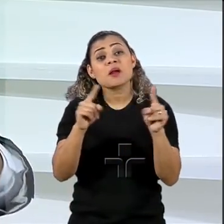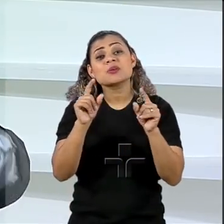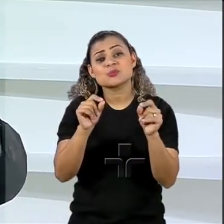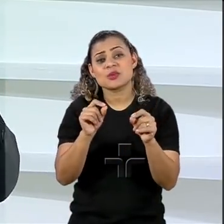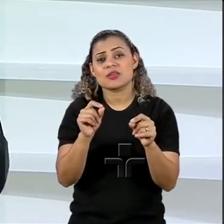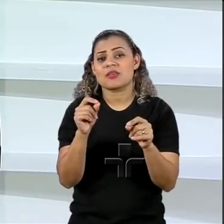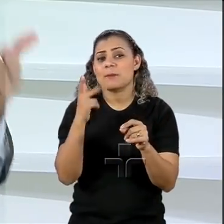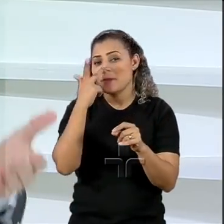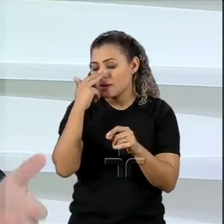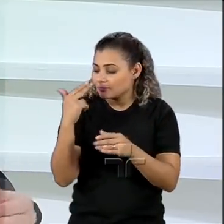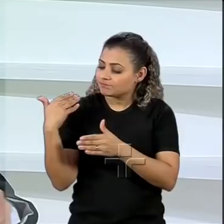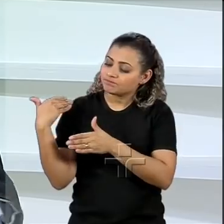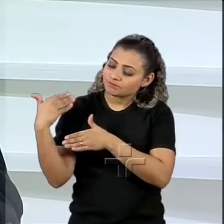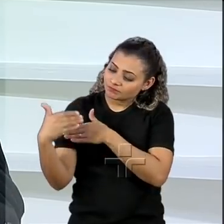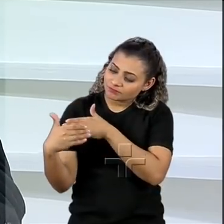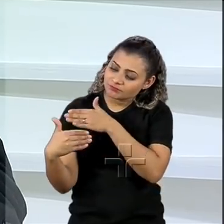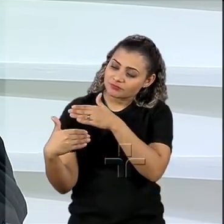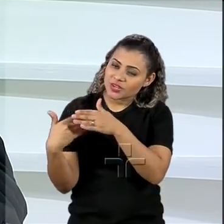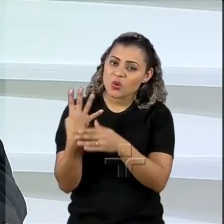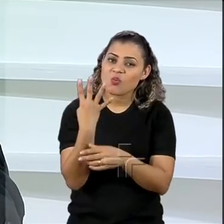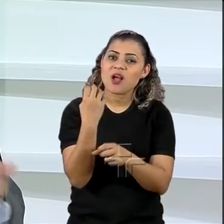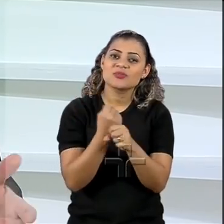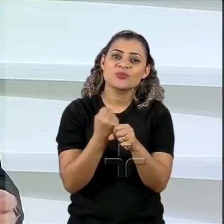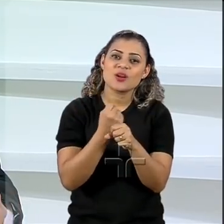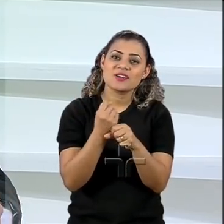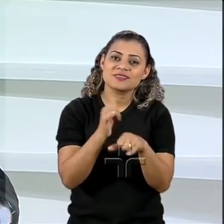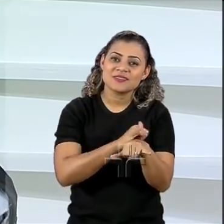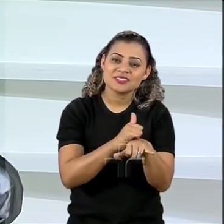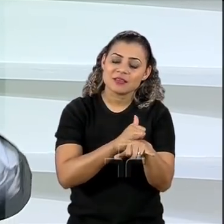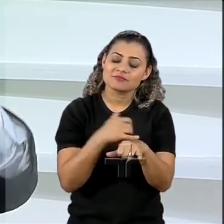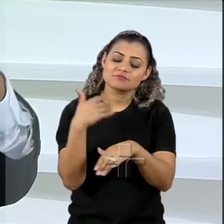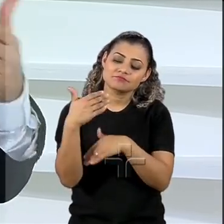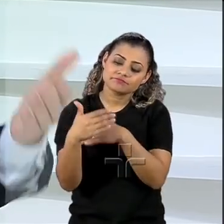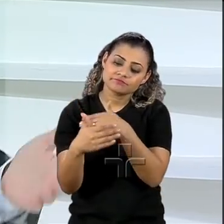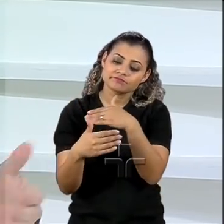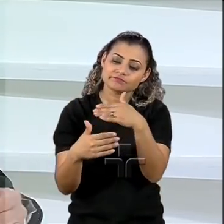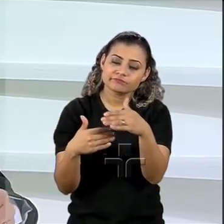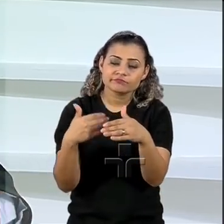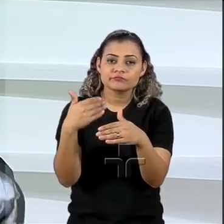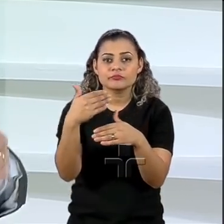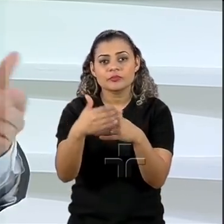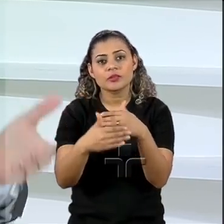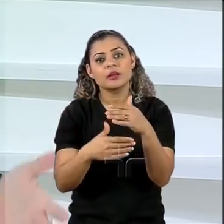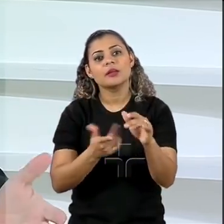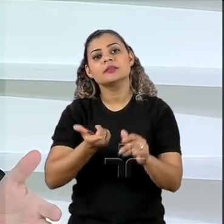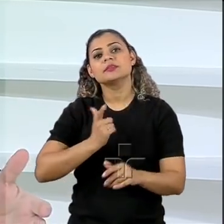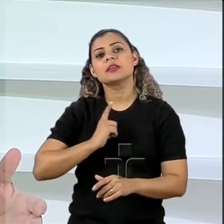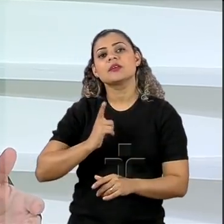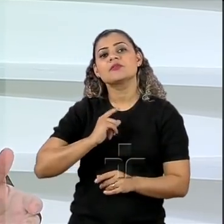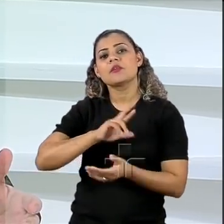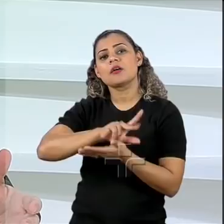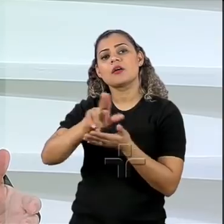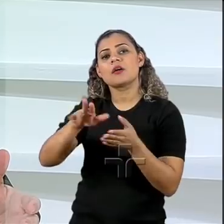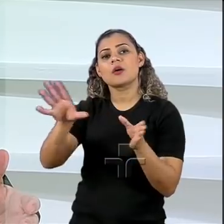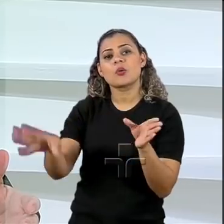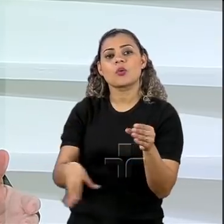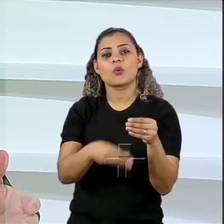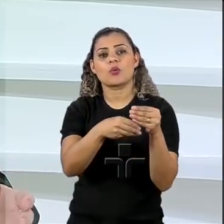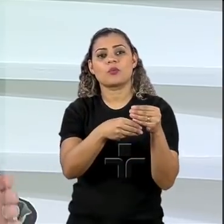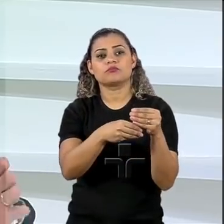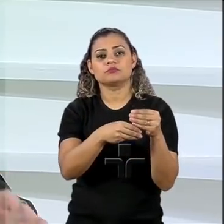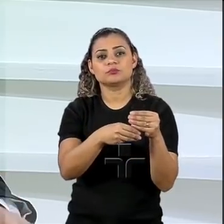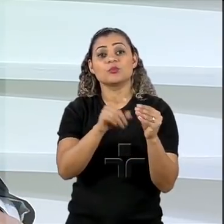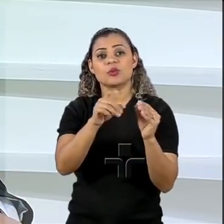não é? Muitas práticas de persecução penal, de aplicação do direito penal e etc., foram introduzidas no direito